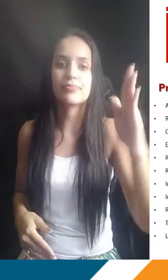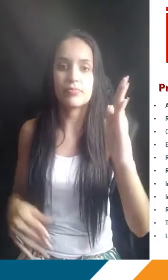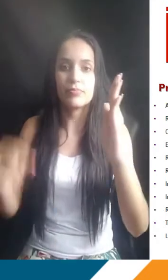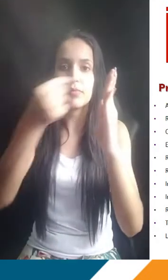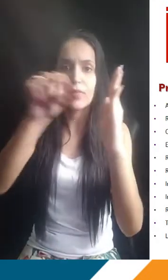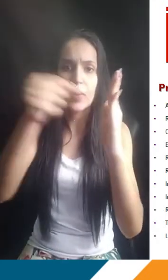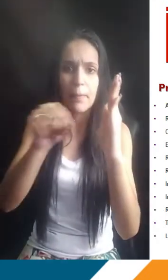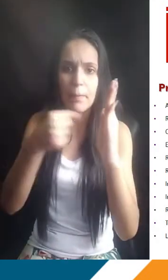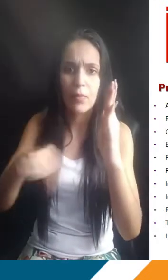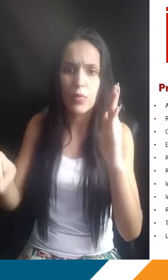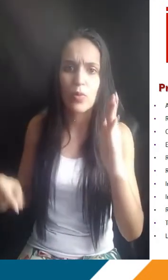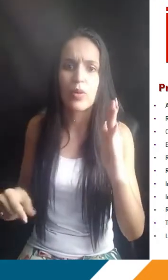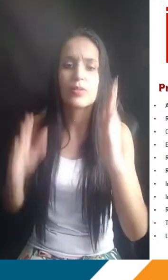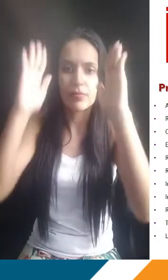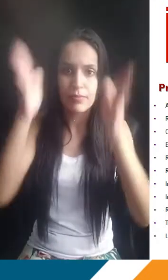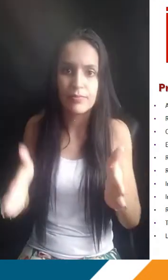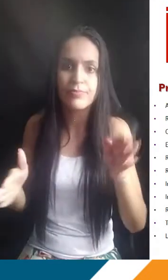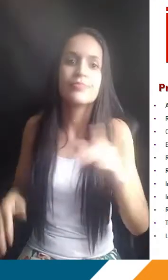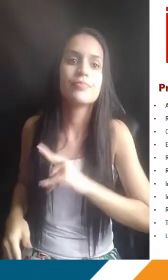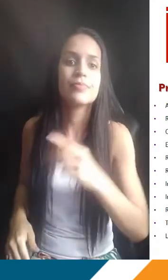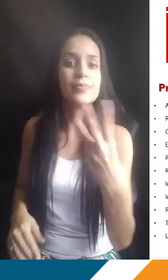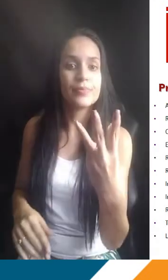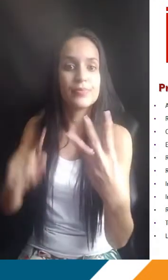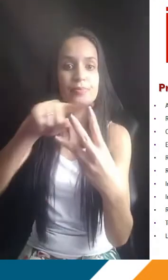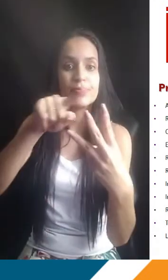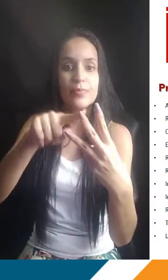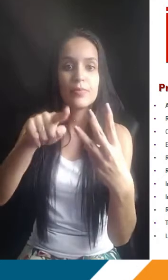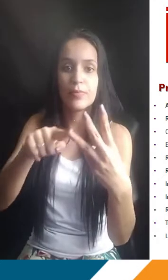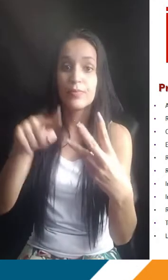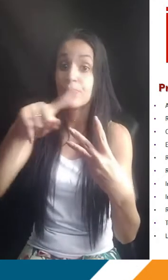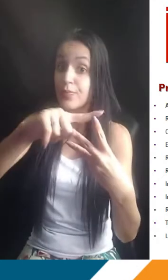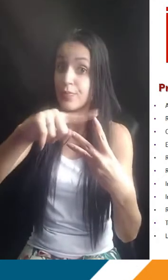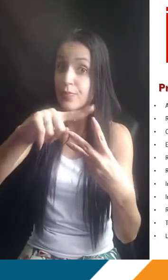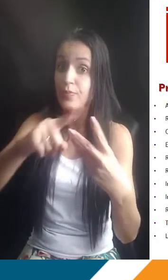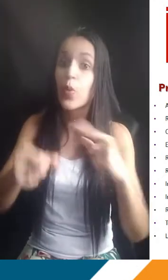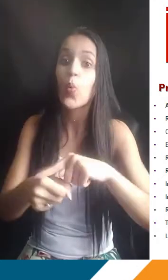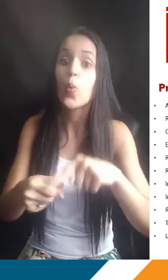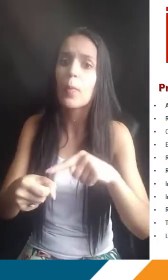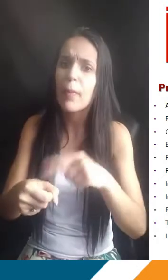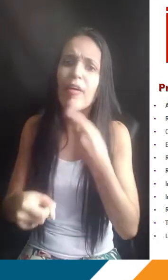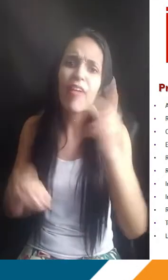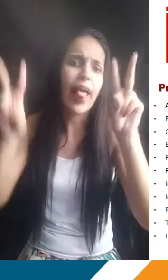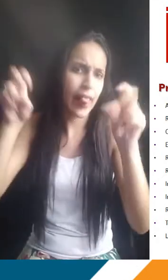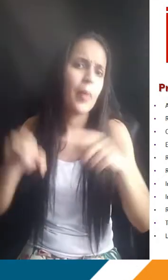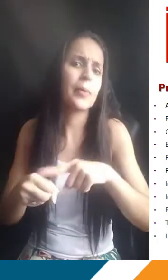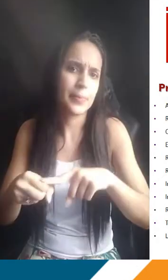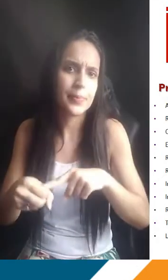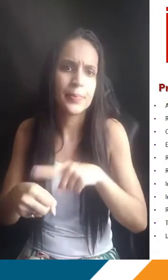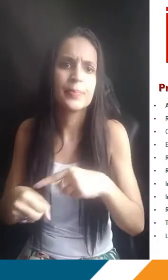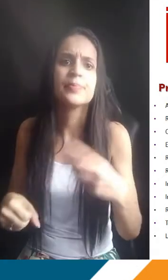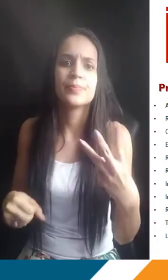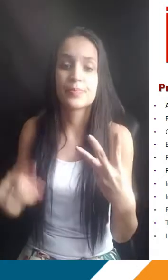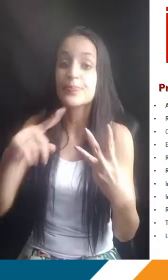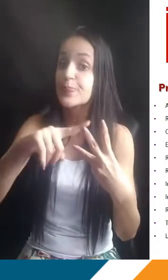a prosa urbana, que vai se dedicar à ambientação nos espaços da cidade, a prosa regionalista, que vai abordar aspectos do